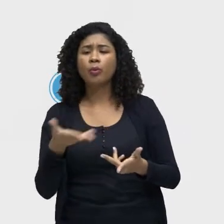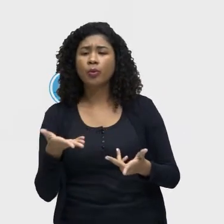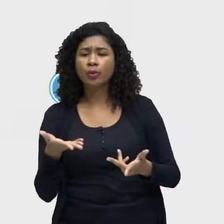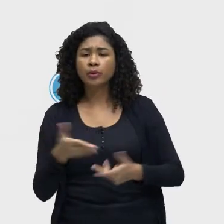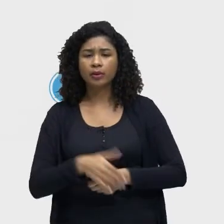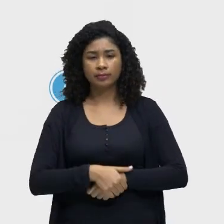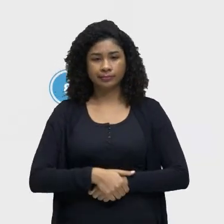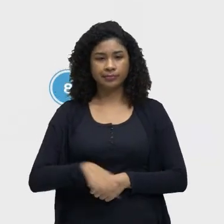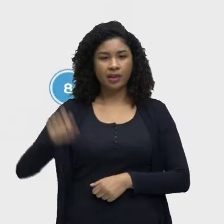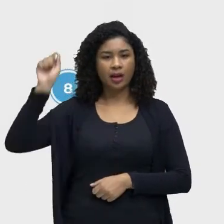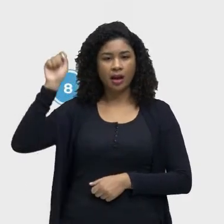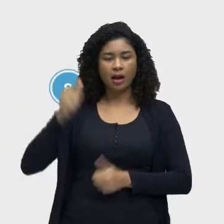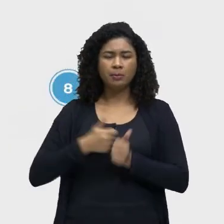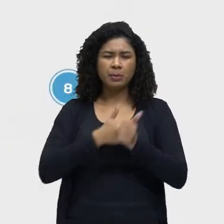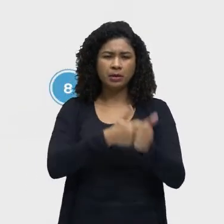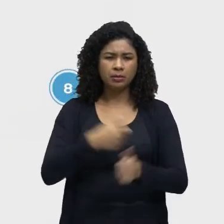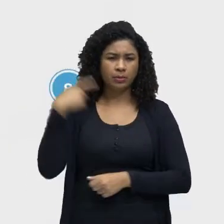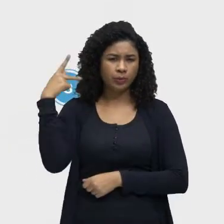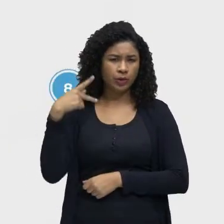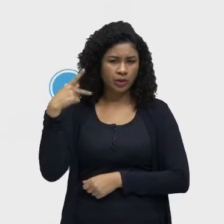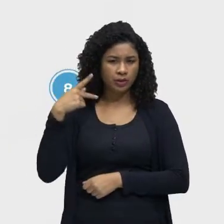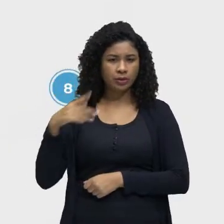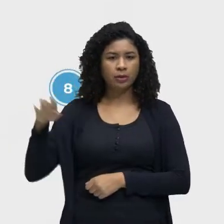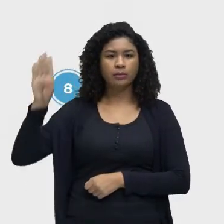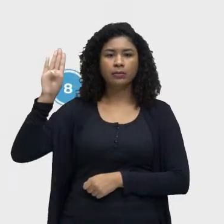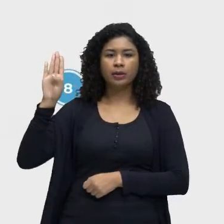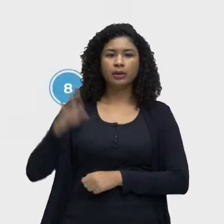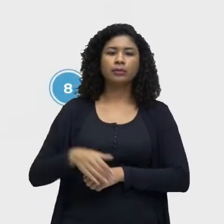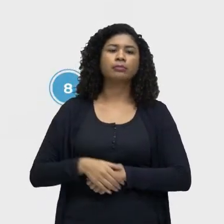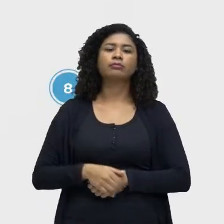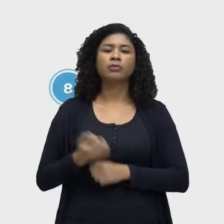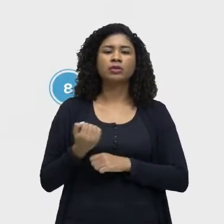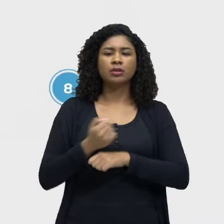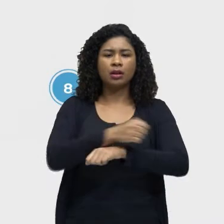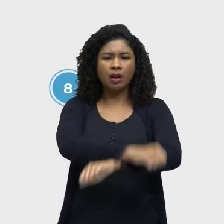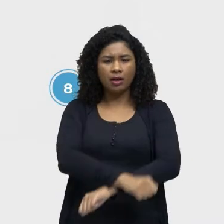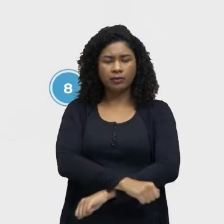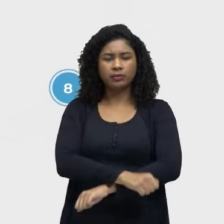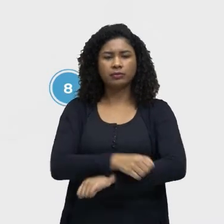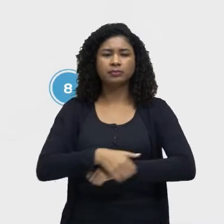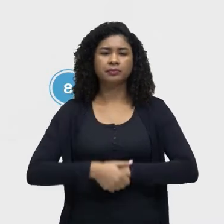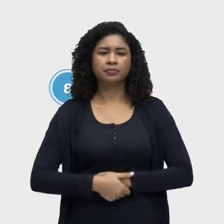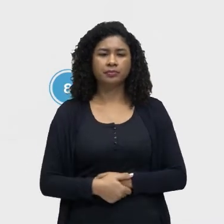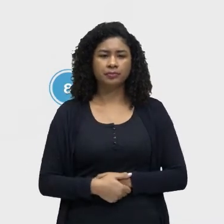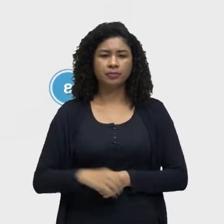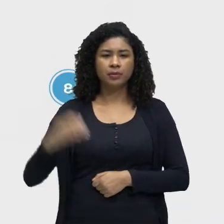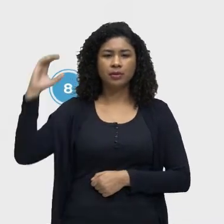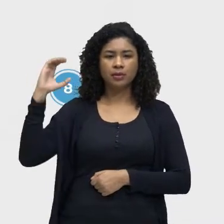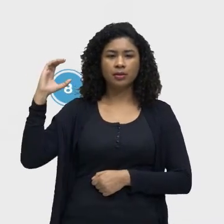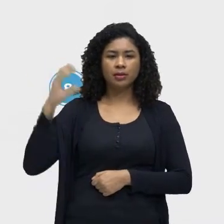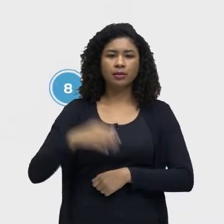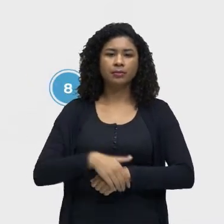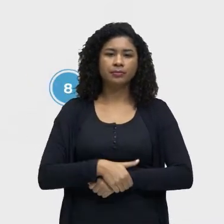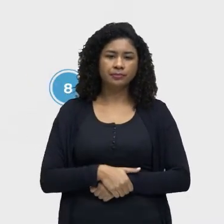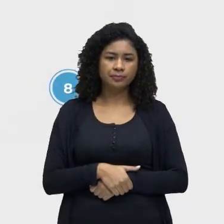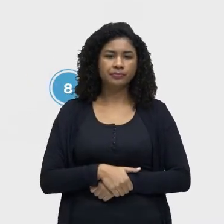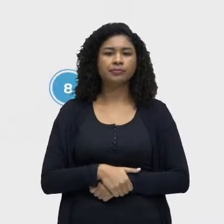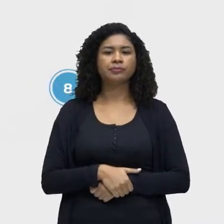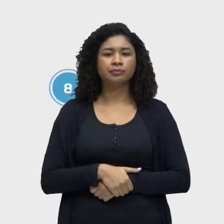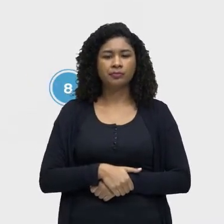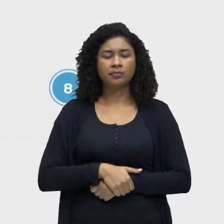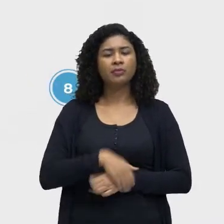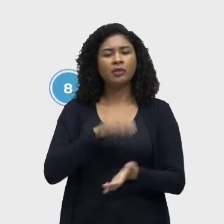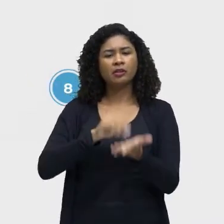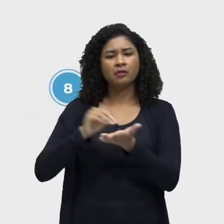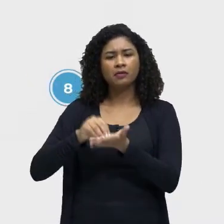Foi letra A, as perseguições políticas? Foi letra B, a escravidão e a falta de saneamento? Foi a letra C, a miséria e a falta